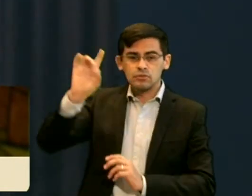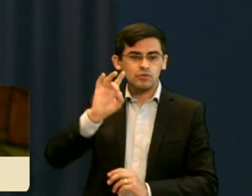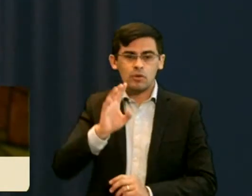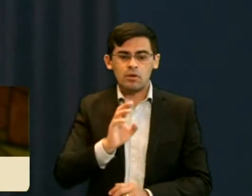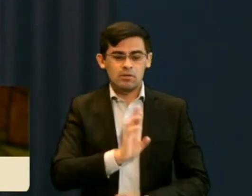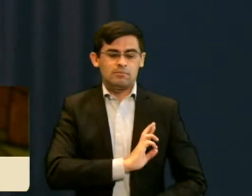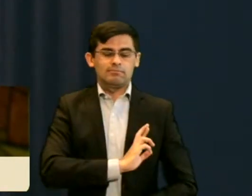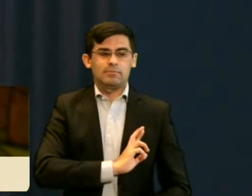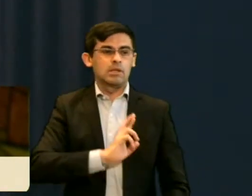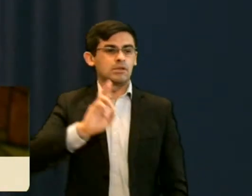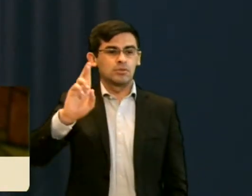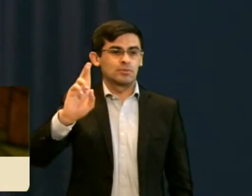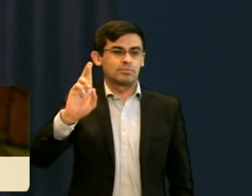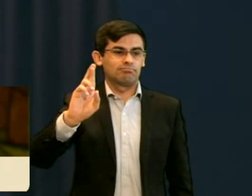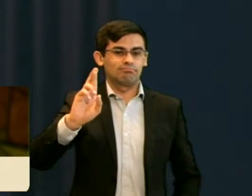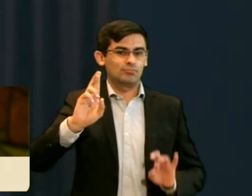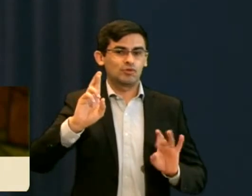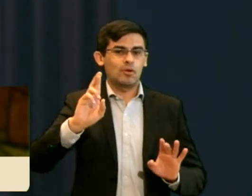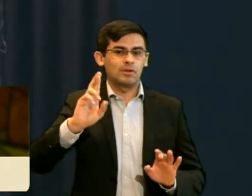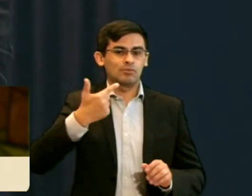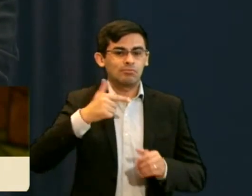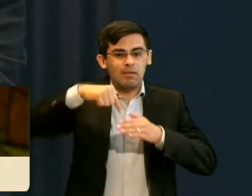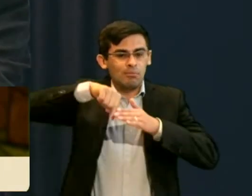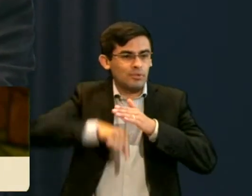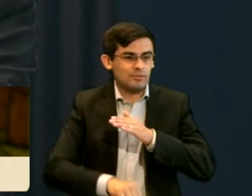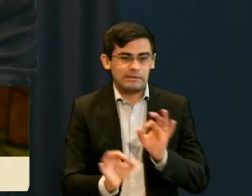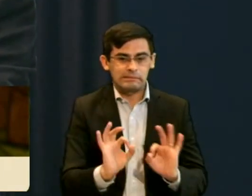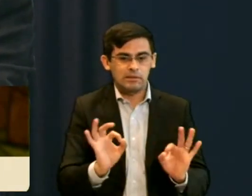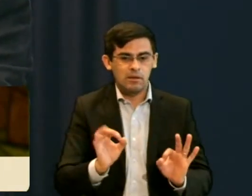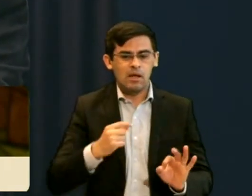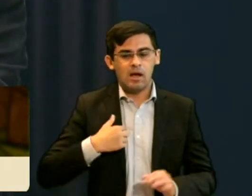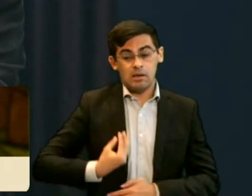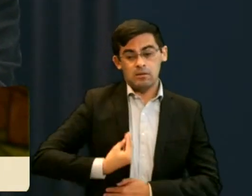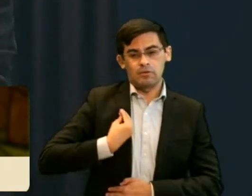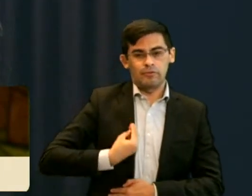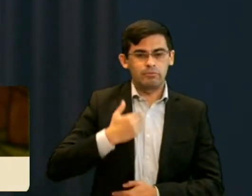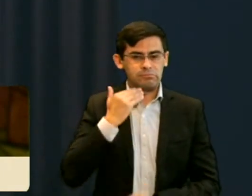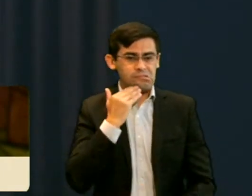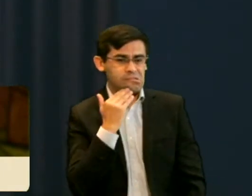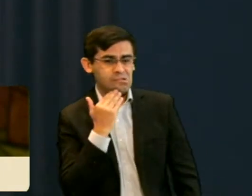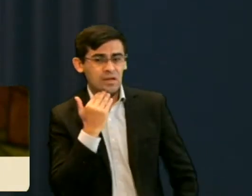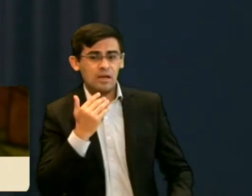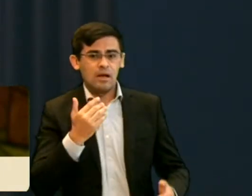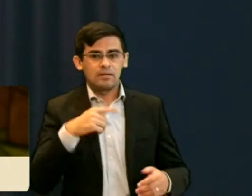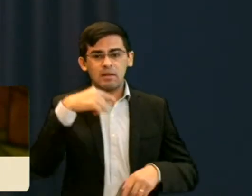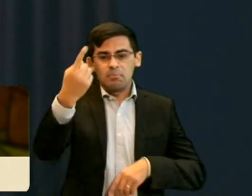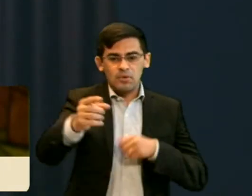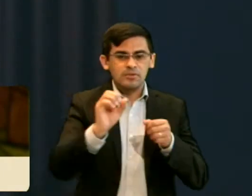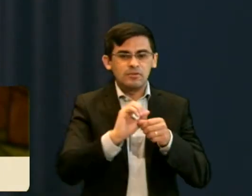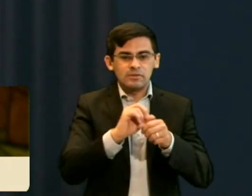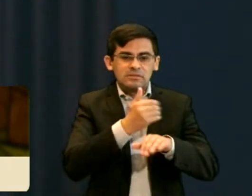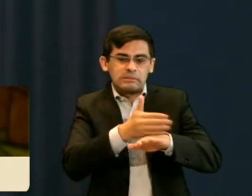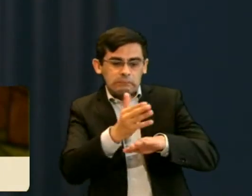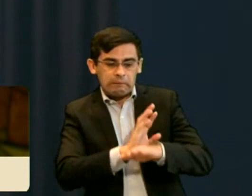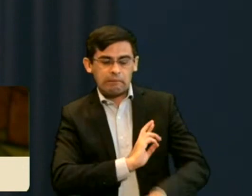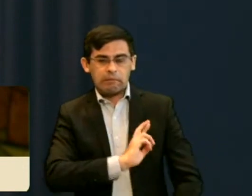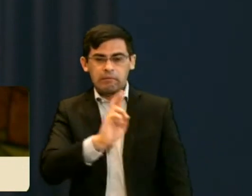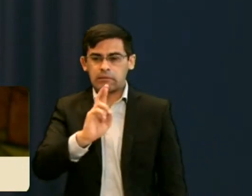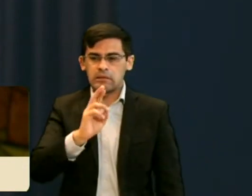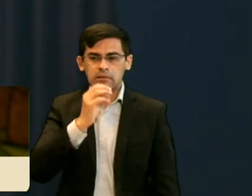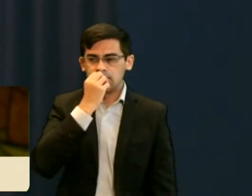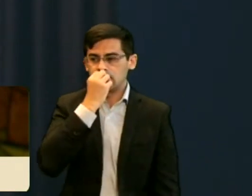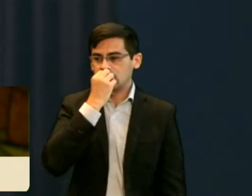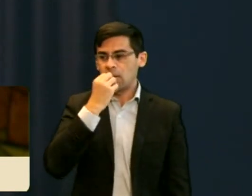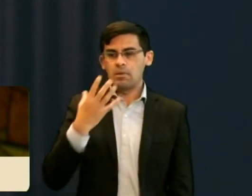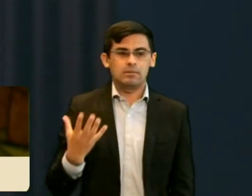litúrgico, um ritual. Eu vivo como eu quero, aí eu cumpro os ritos e está tudo bem.